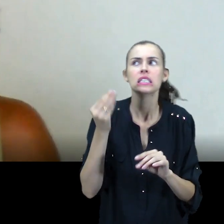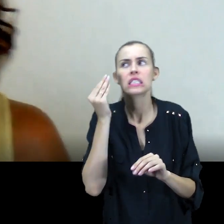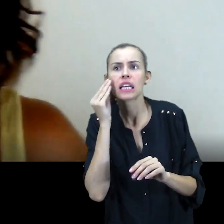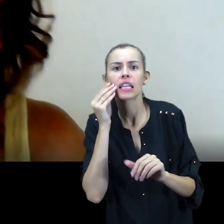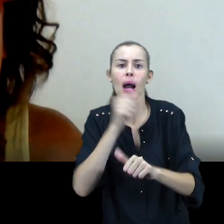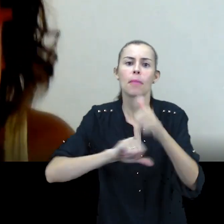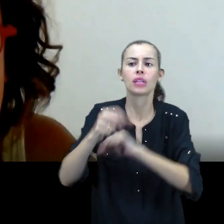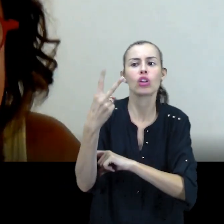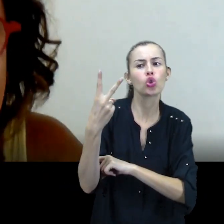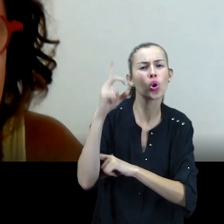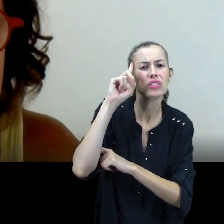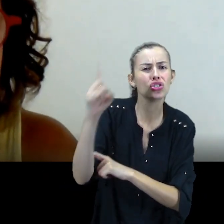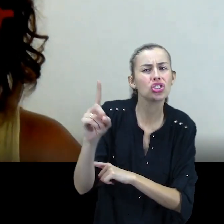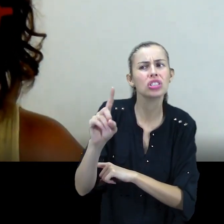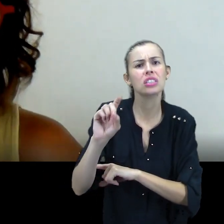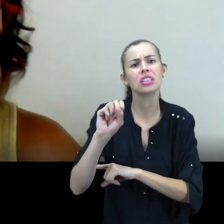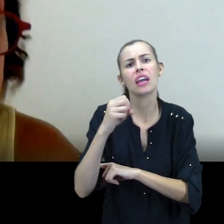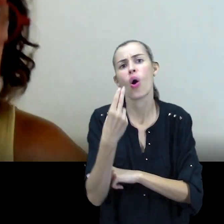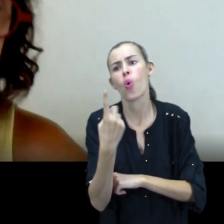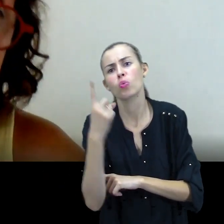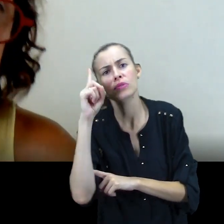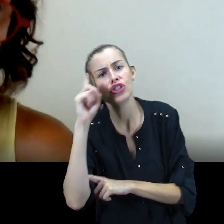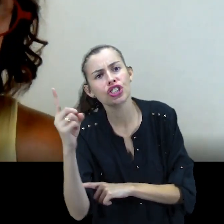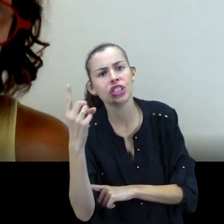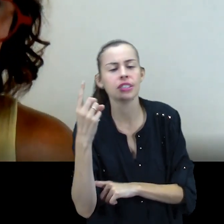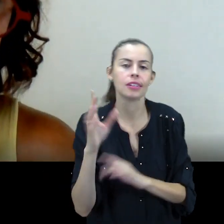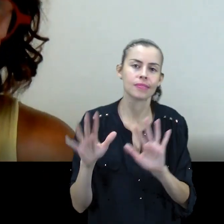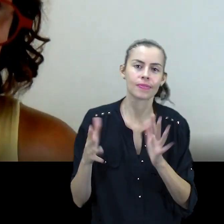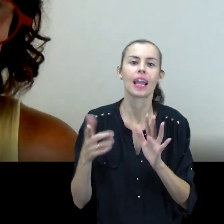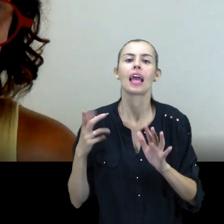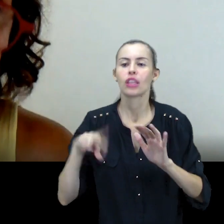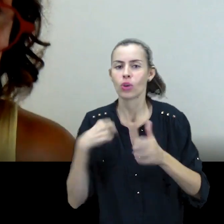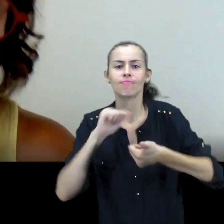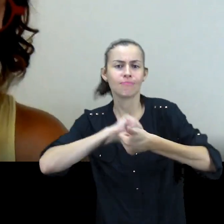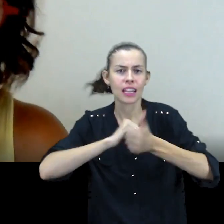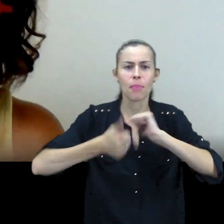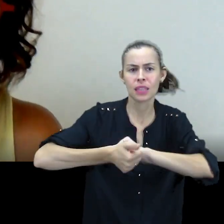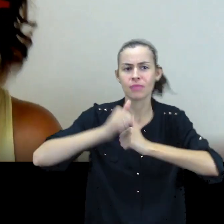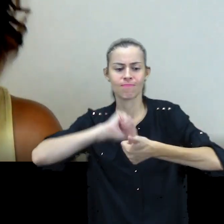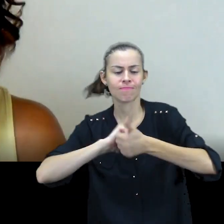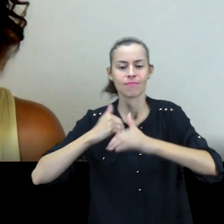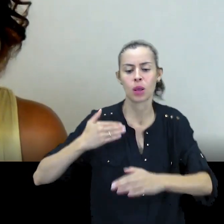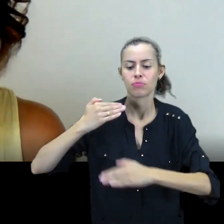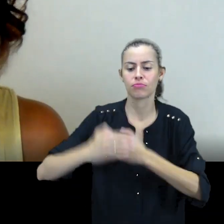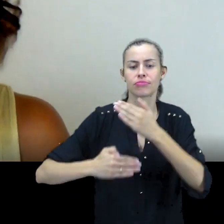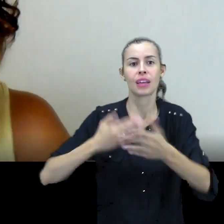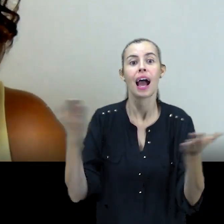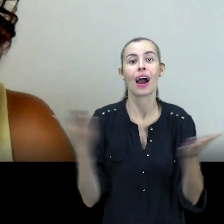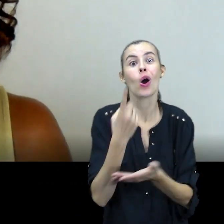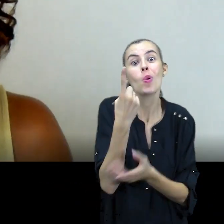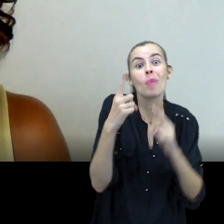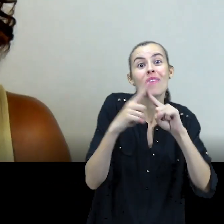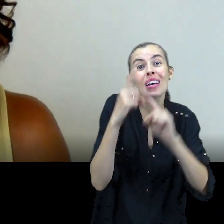esse oferecimento. E a ideia é que isso continue, porque a demanda por formação ela é muito importante, né? Tanto na área dessa parte de extensão, mas